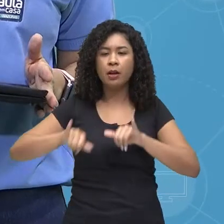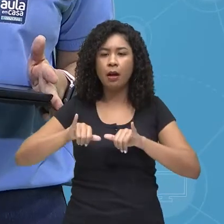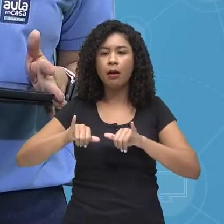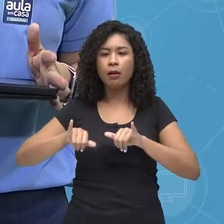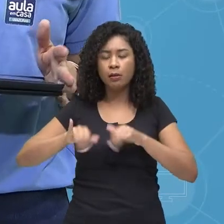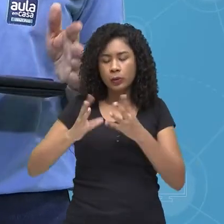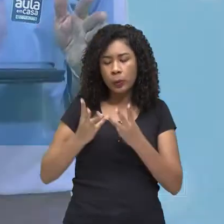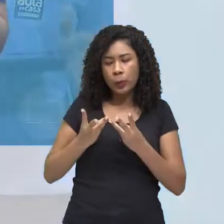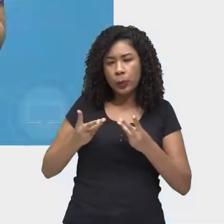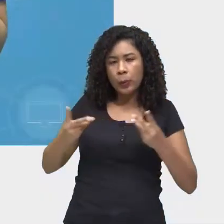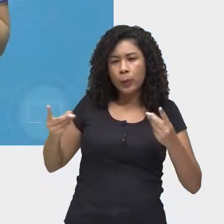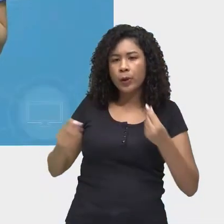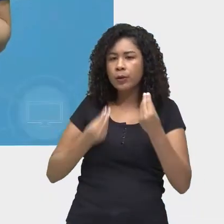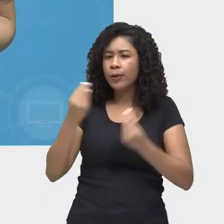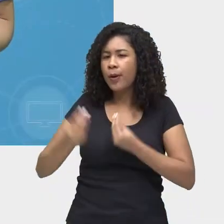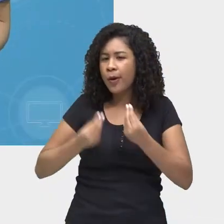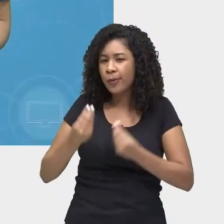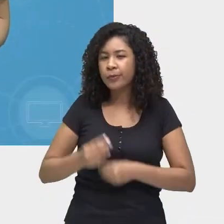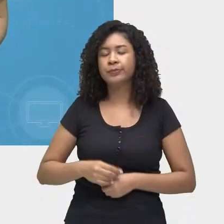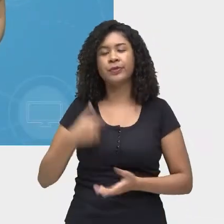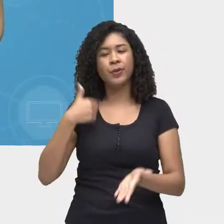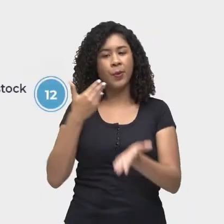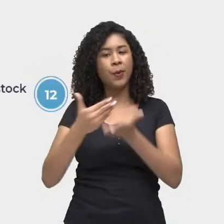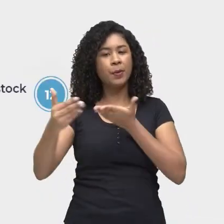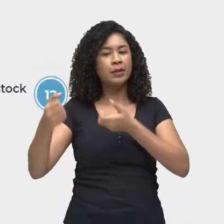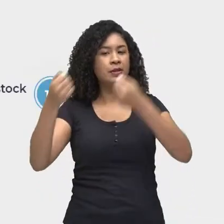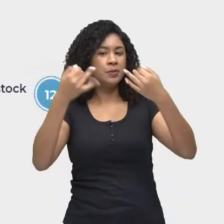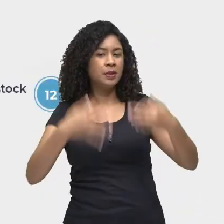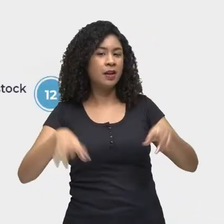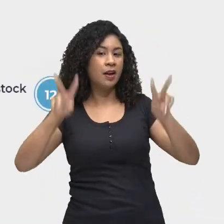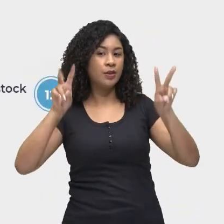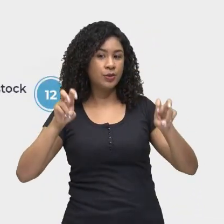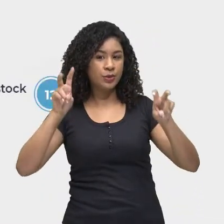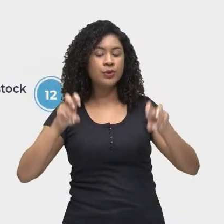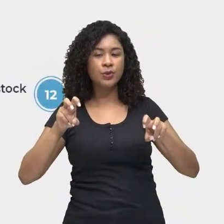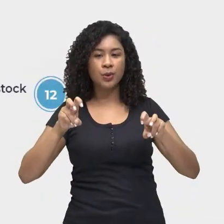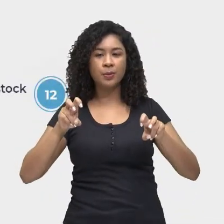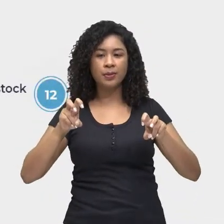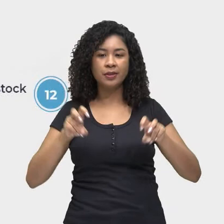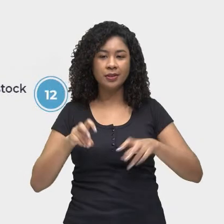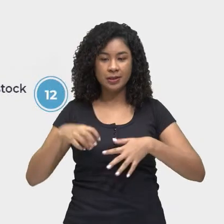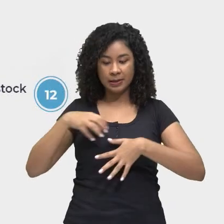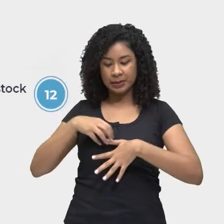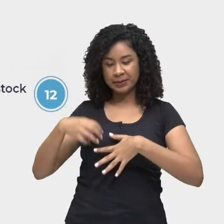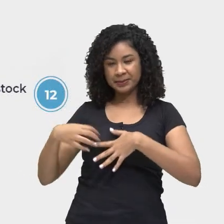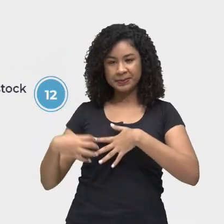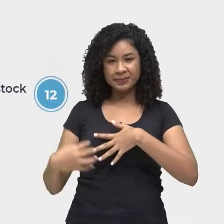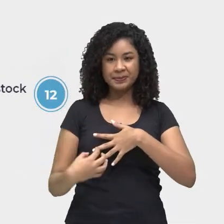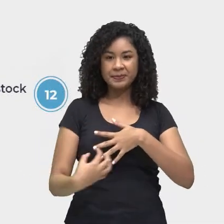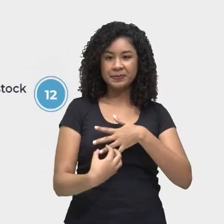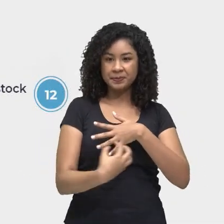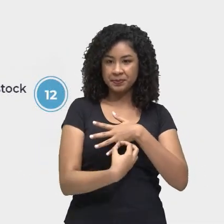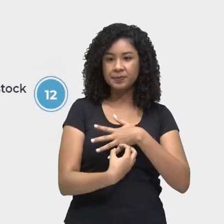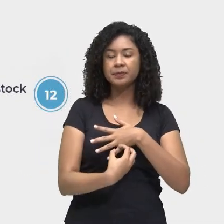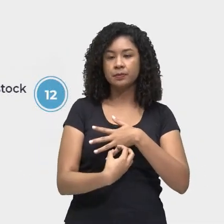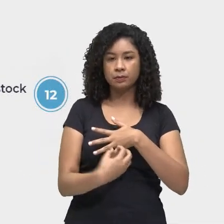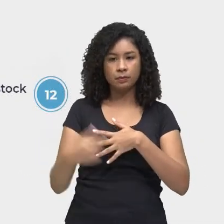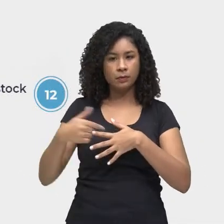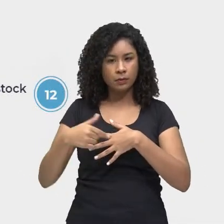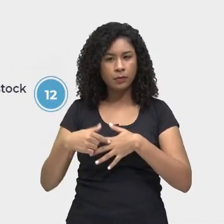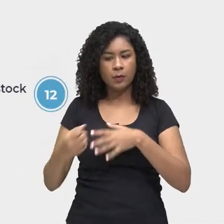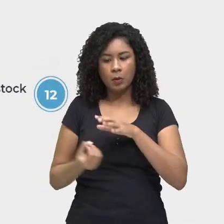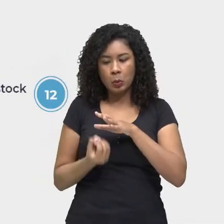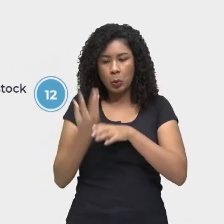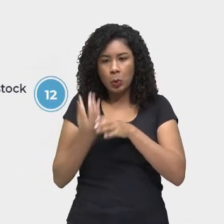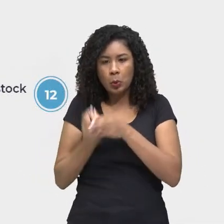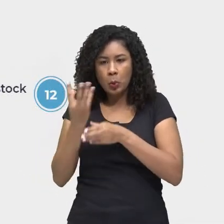das glândulas anexas. Então, vocês podem observar aí na nossa cartela, as glândulas anexas produzem